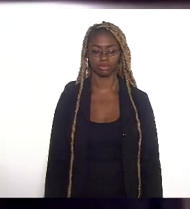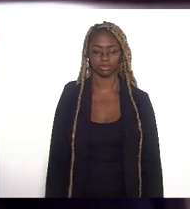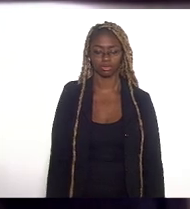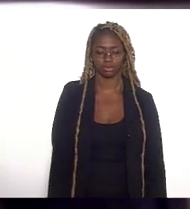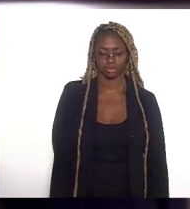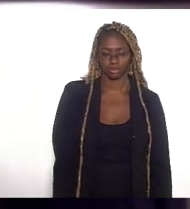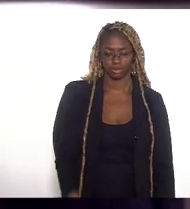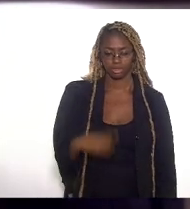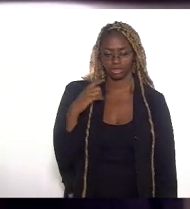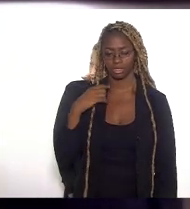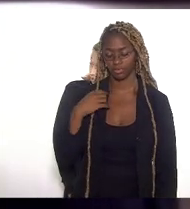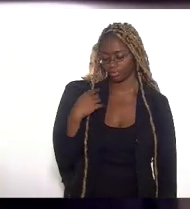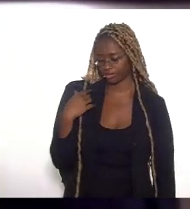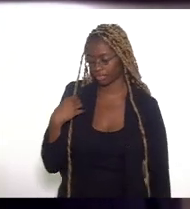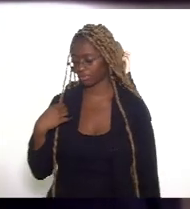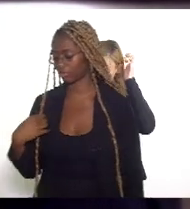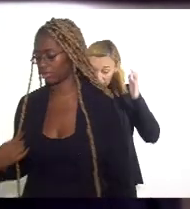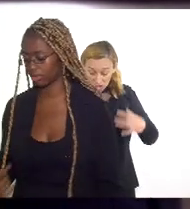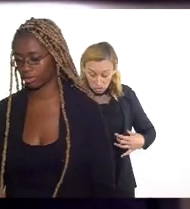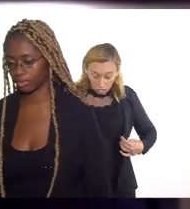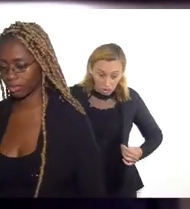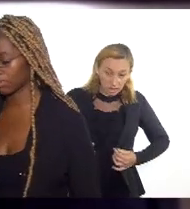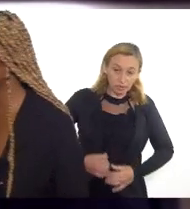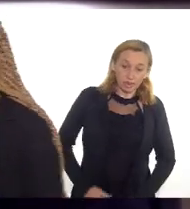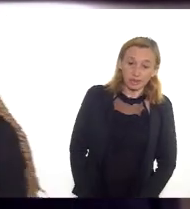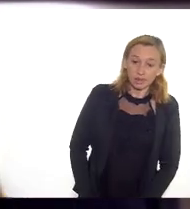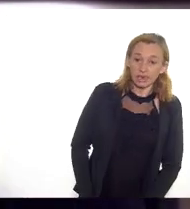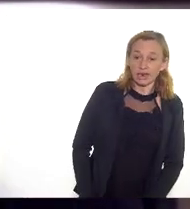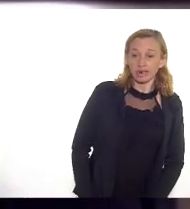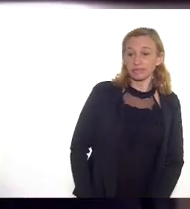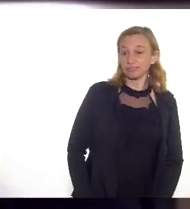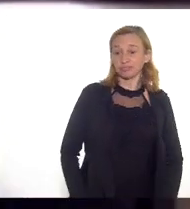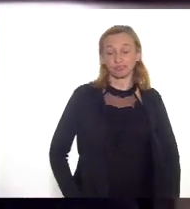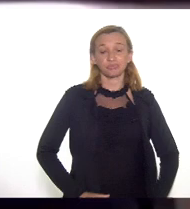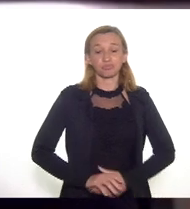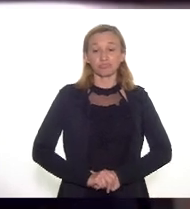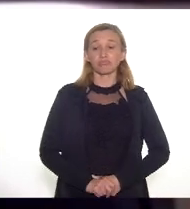Deputado Átila Nunes. Deputado Brazão.